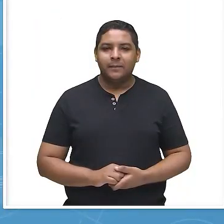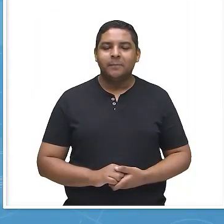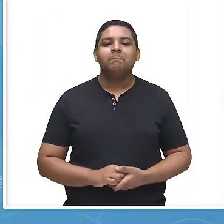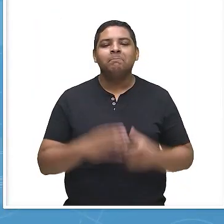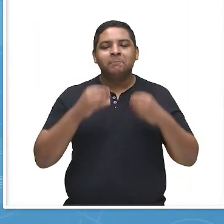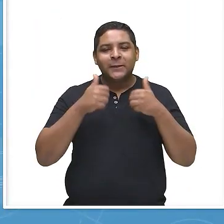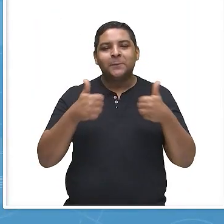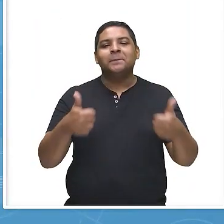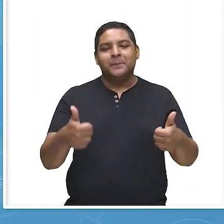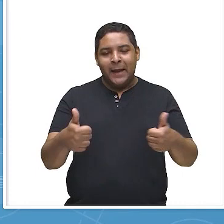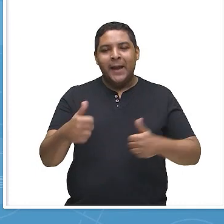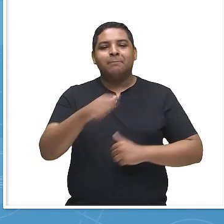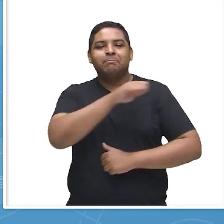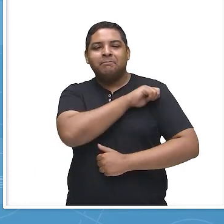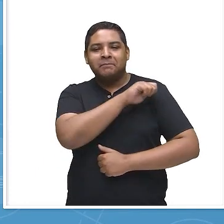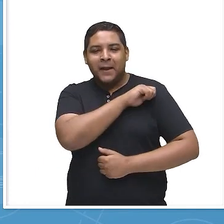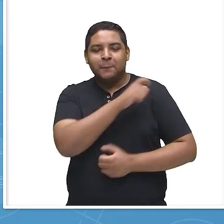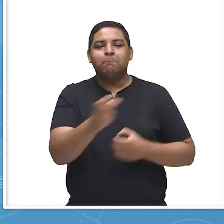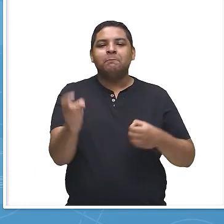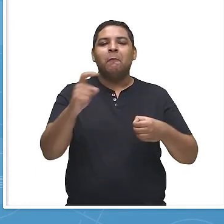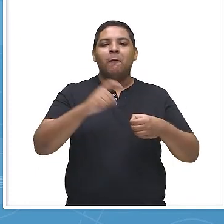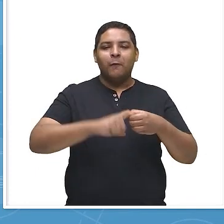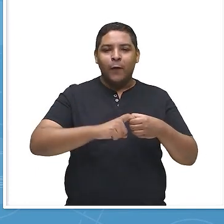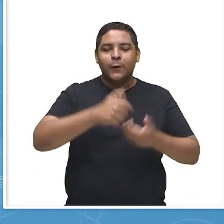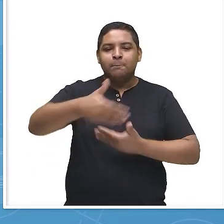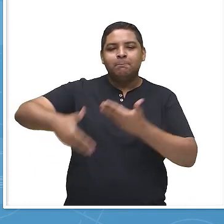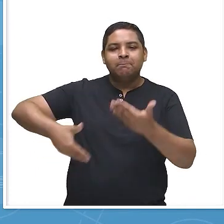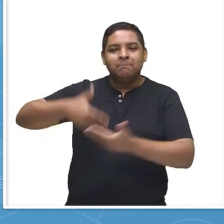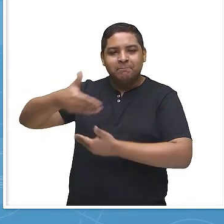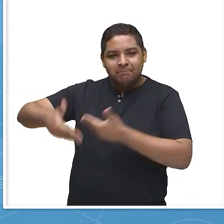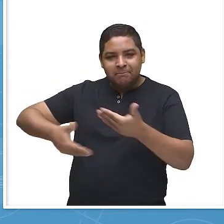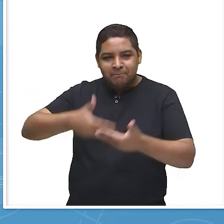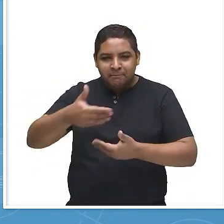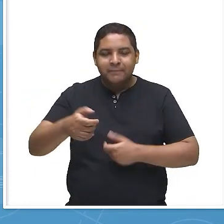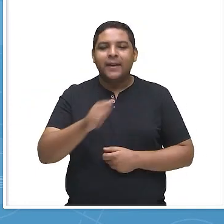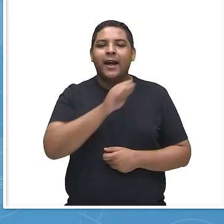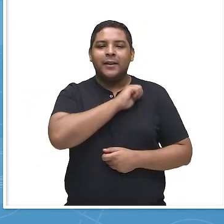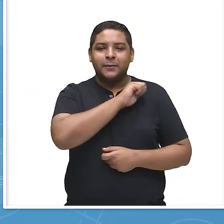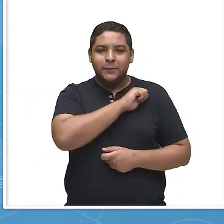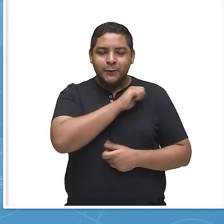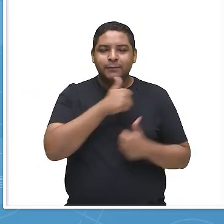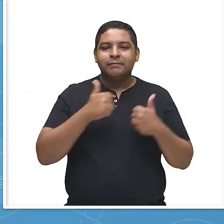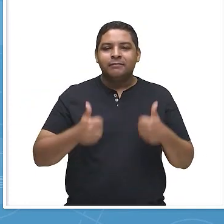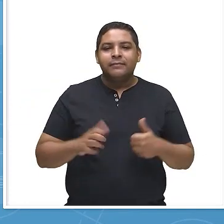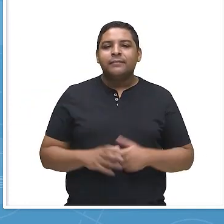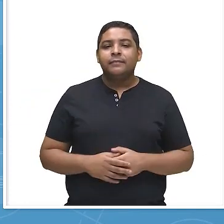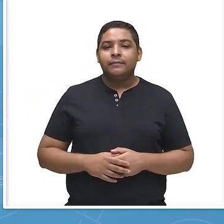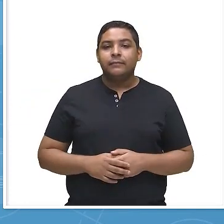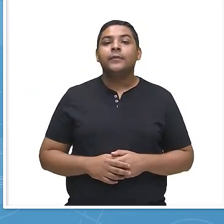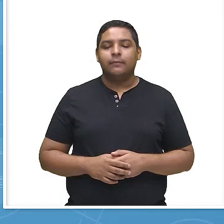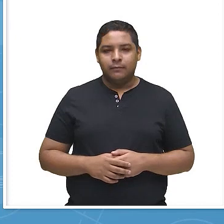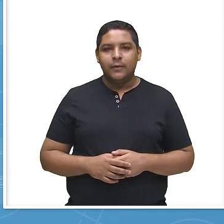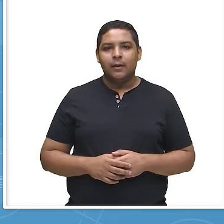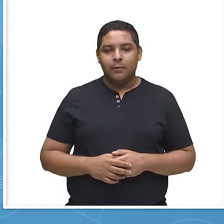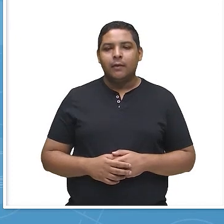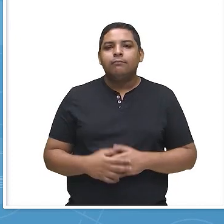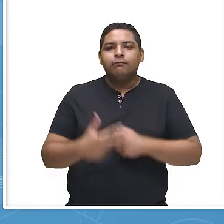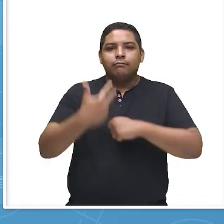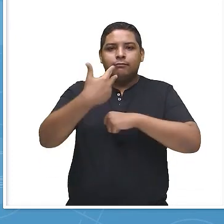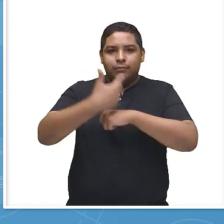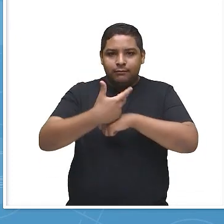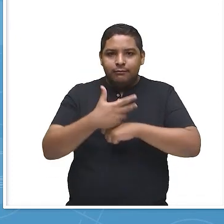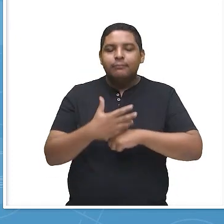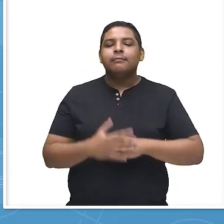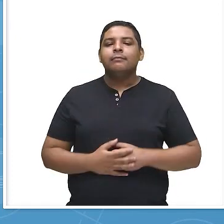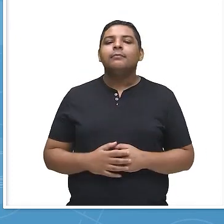Muito bem, pessoal, estamos de volta para o nosso momento de interatividade com vocês. Quero lembrar que nós estamos ao vivo, né? Aqui